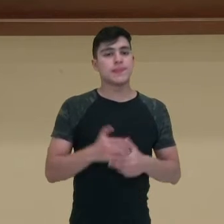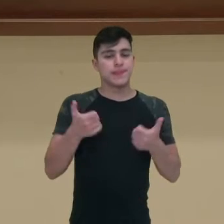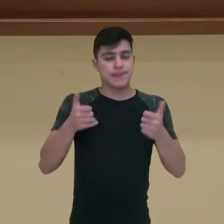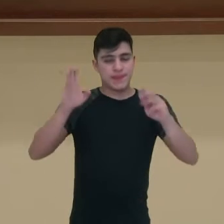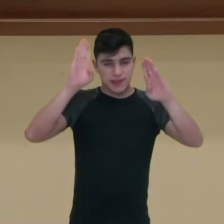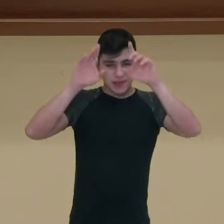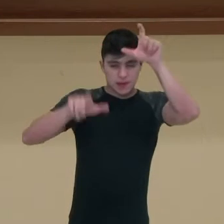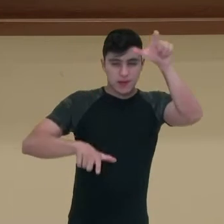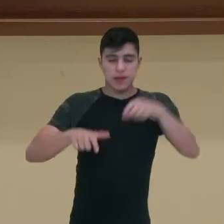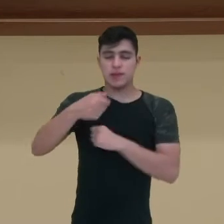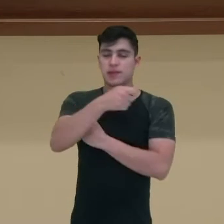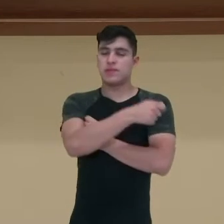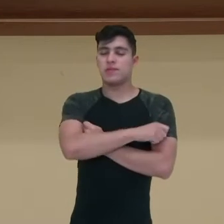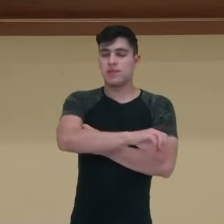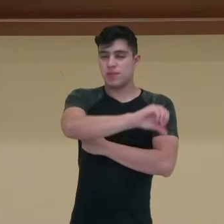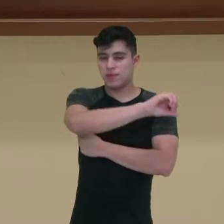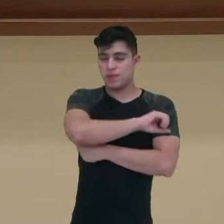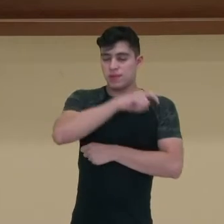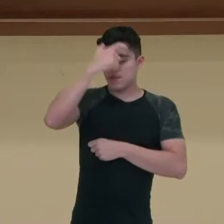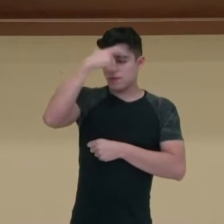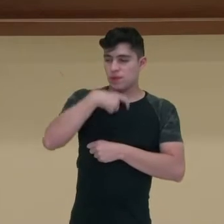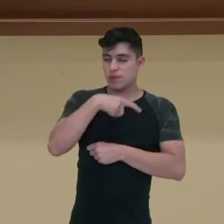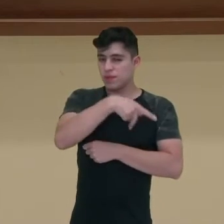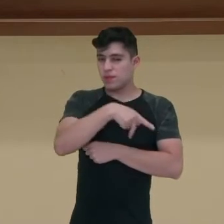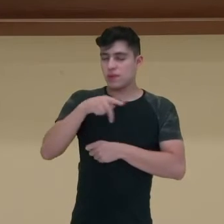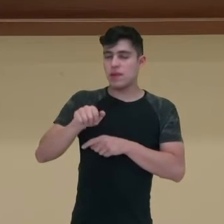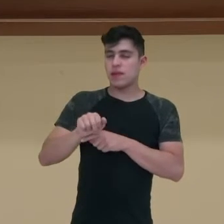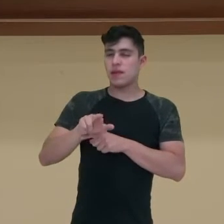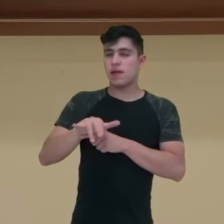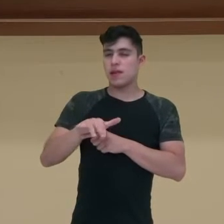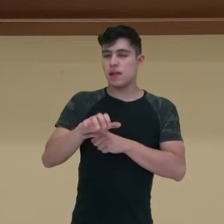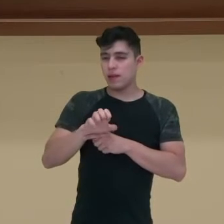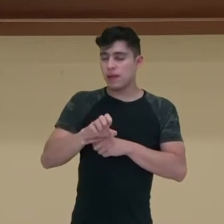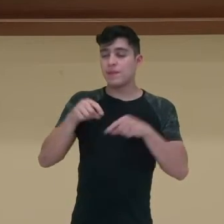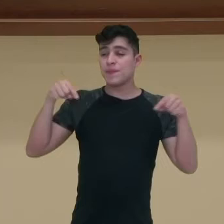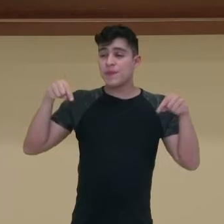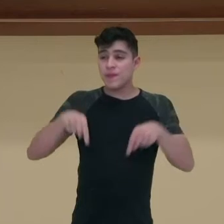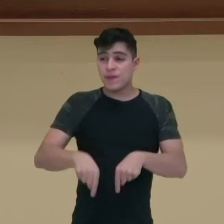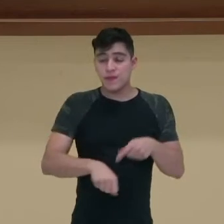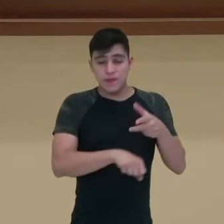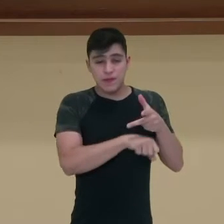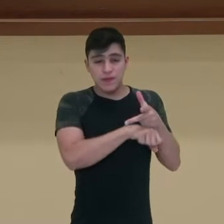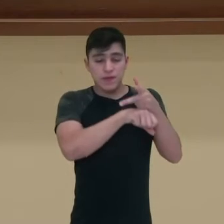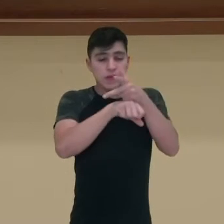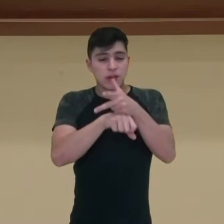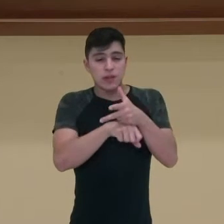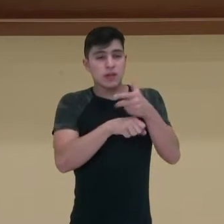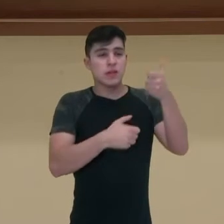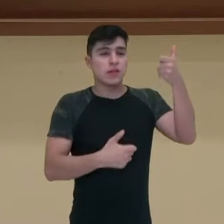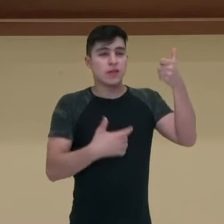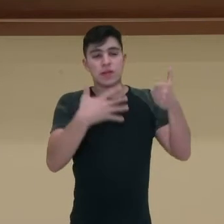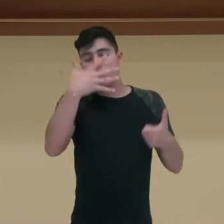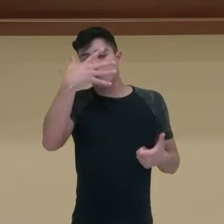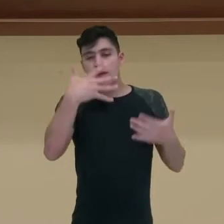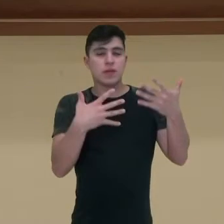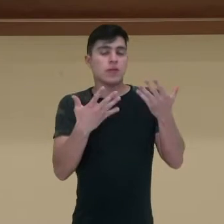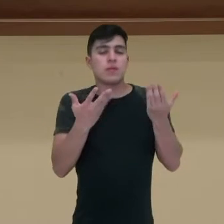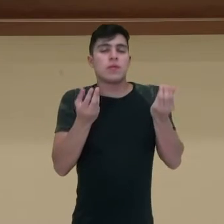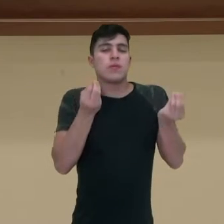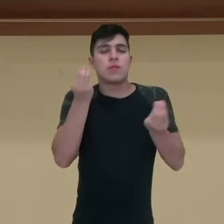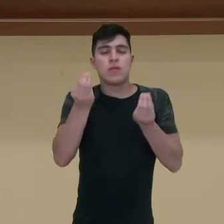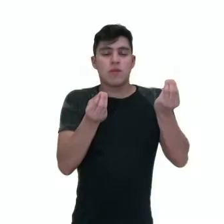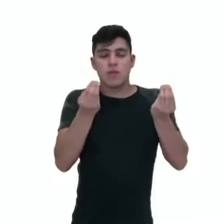Olá, estudantes do nono ano, eu sou a professora Ariane Lopes. Neste vídeo vamos falar sobre ligação